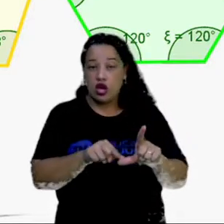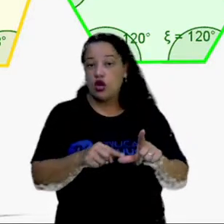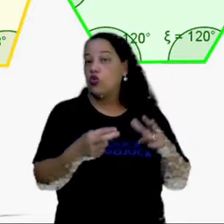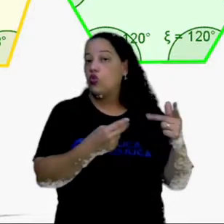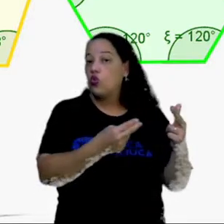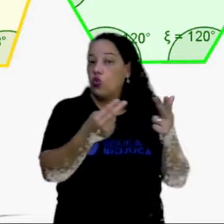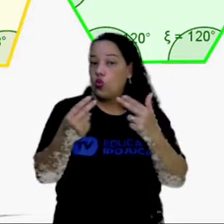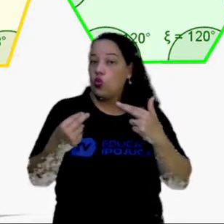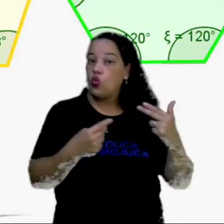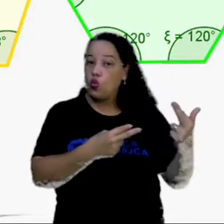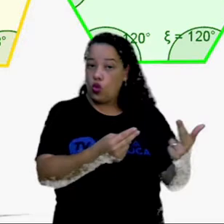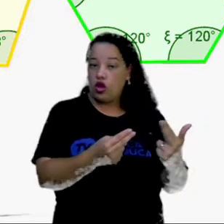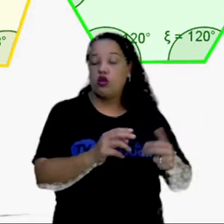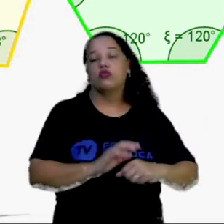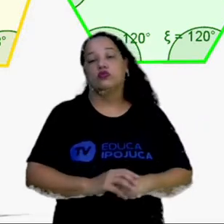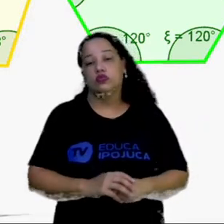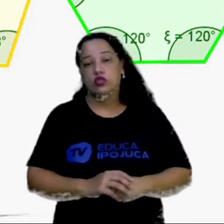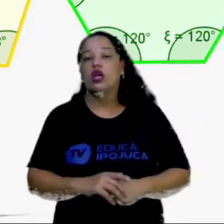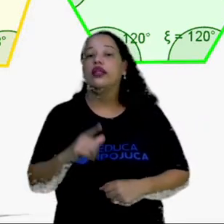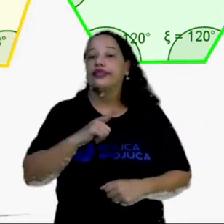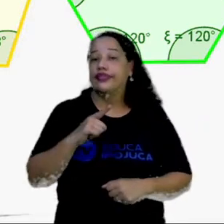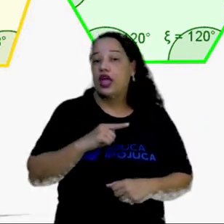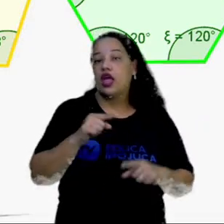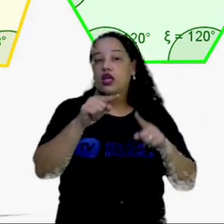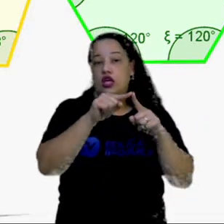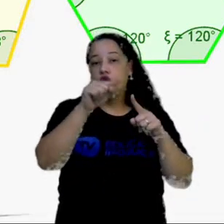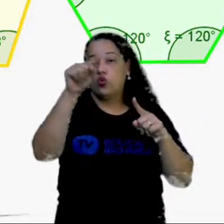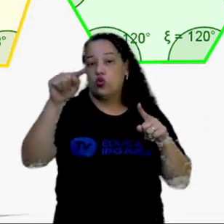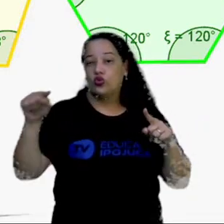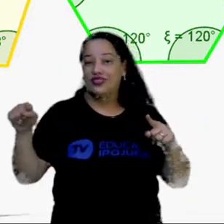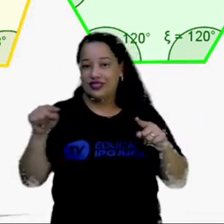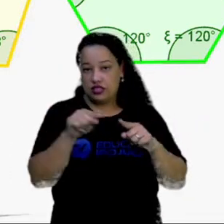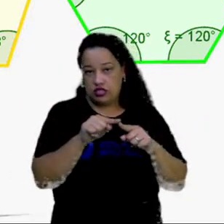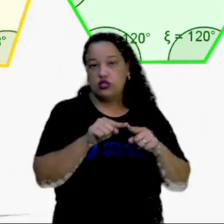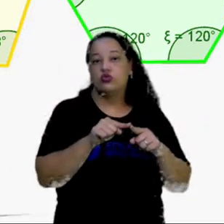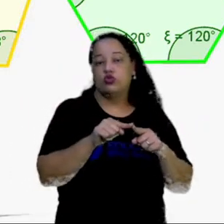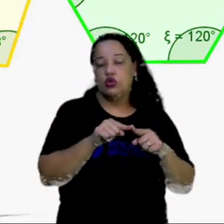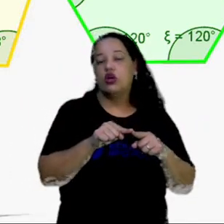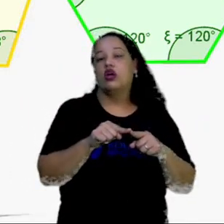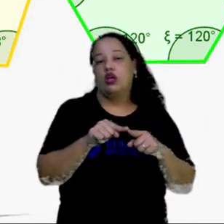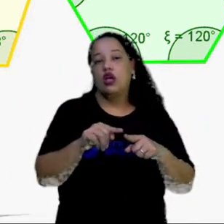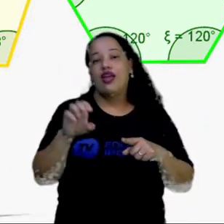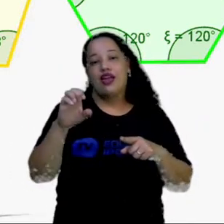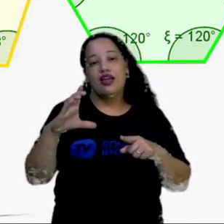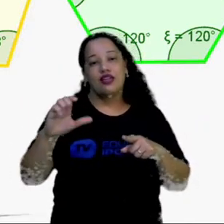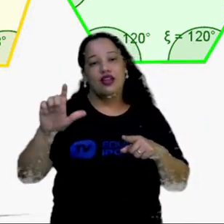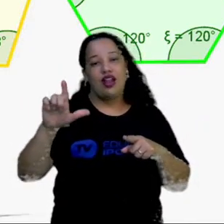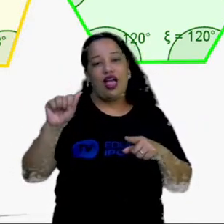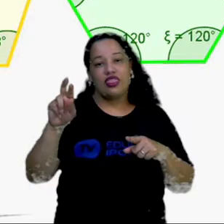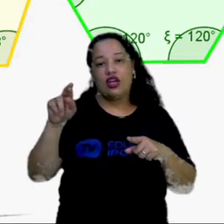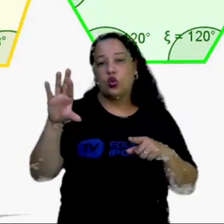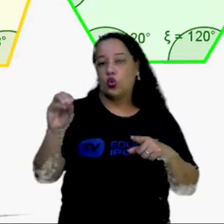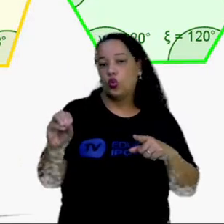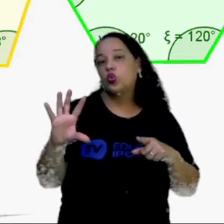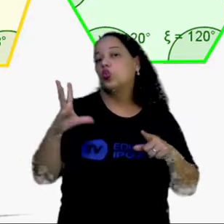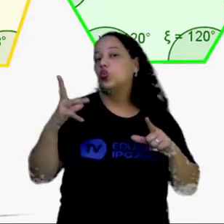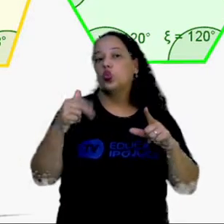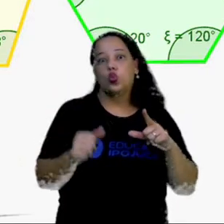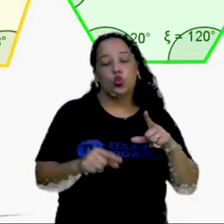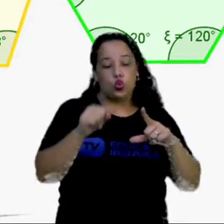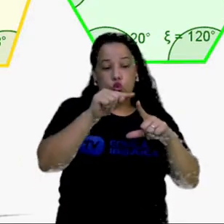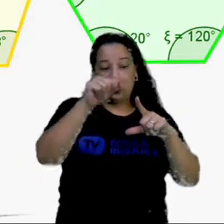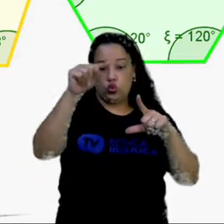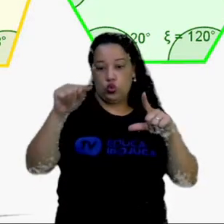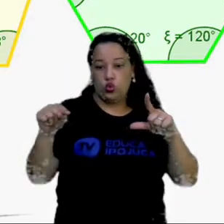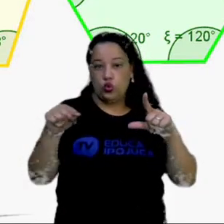iguais. Note aí que temos o triângulo, um triângulo equilátero, todos os lados de medidas iguais, então seus ângulos